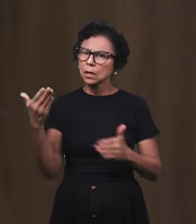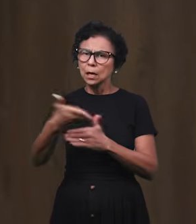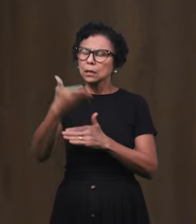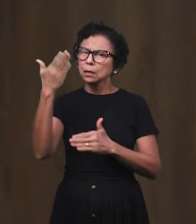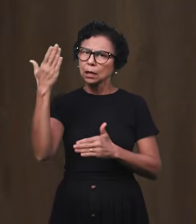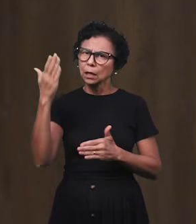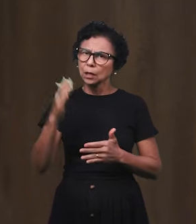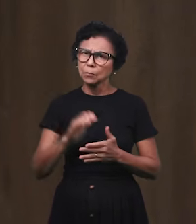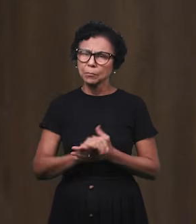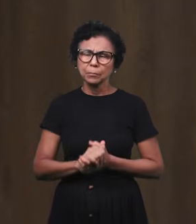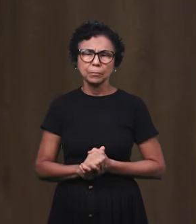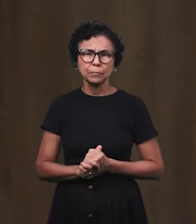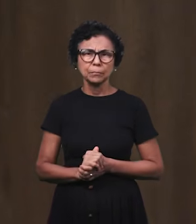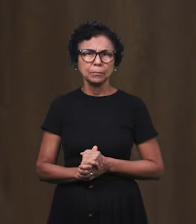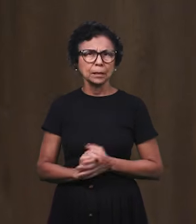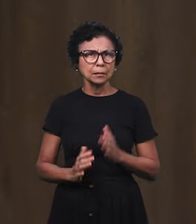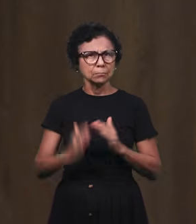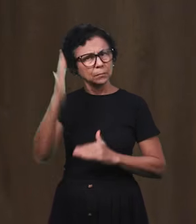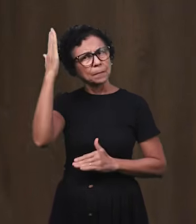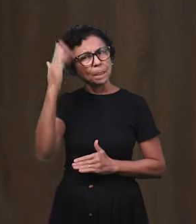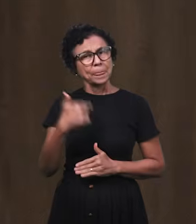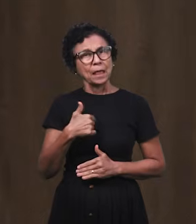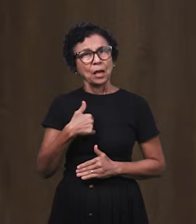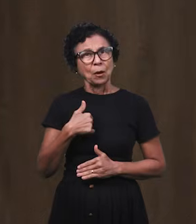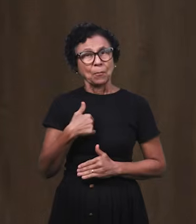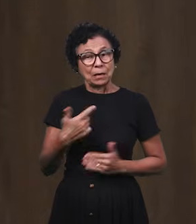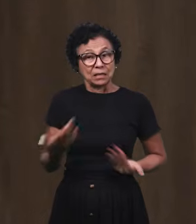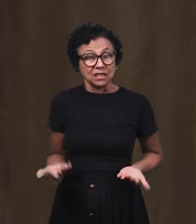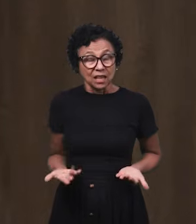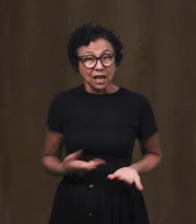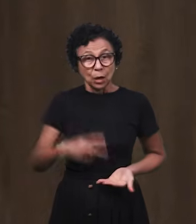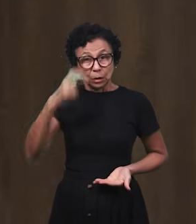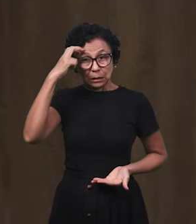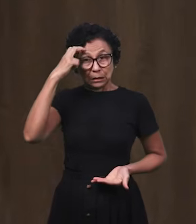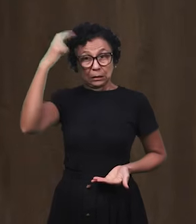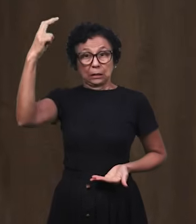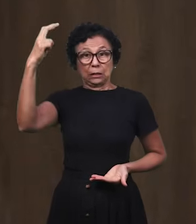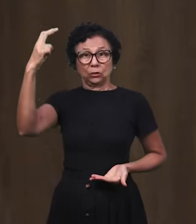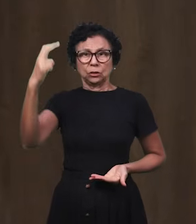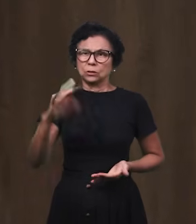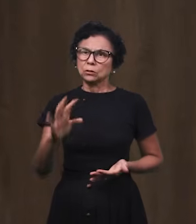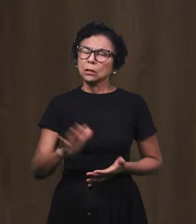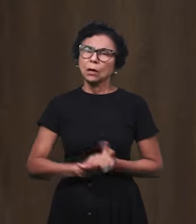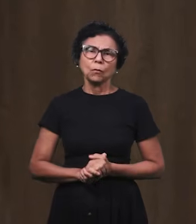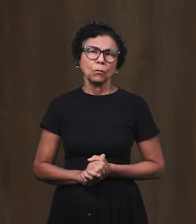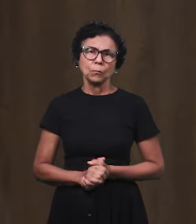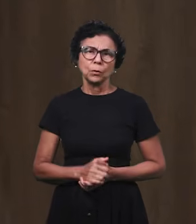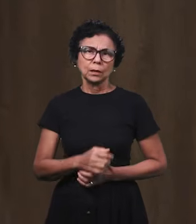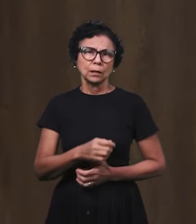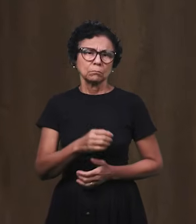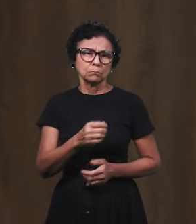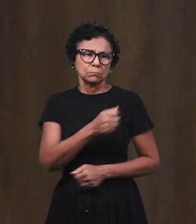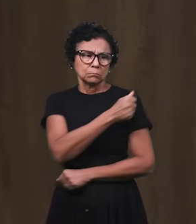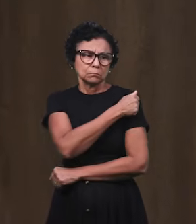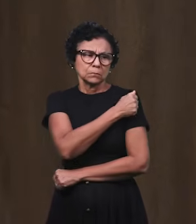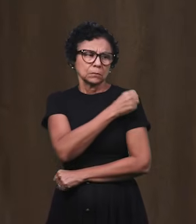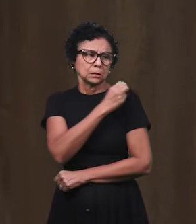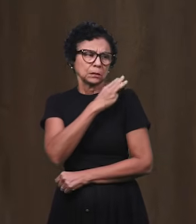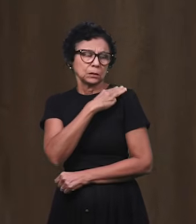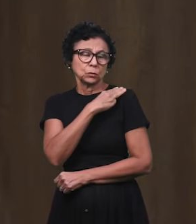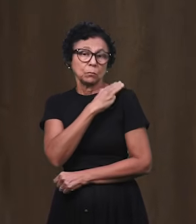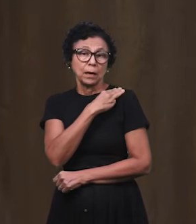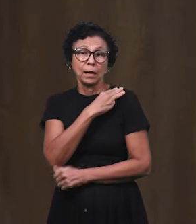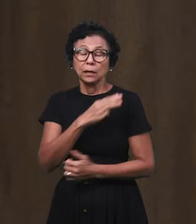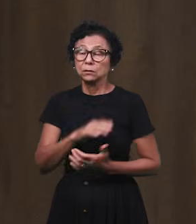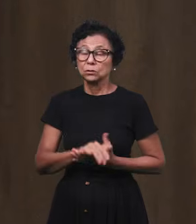os alunos que saíram do ensino médio estavam com tudo fresquinho, às vezes eu estudava tanto, só que às vezes tinha colega que tinha maiores notas.